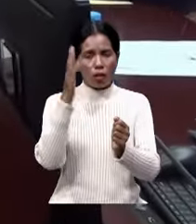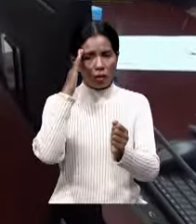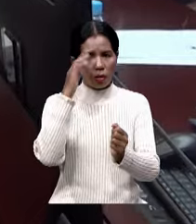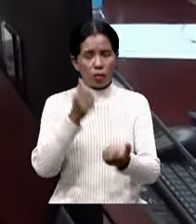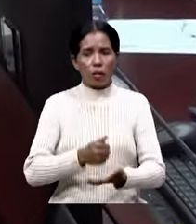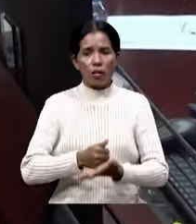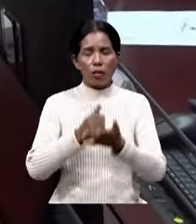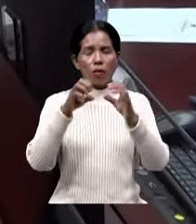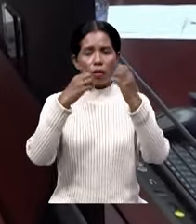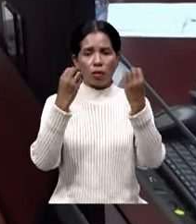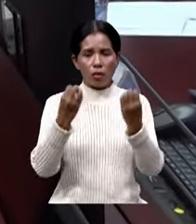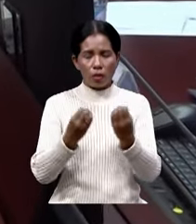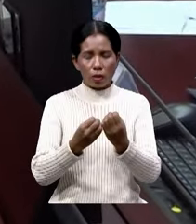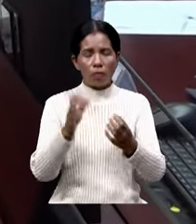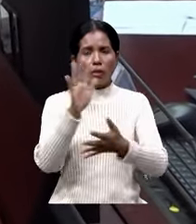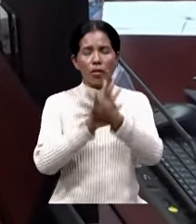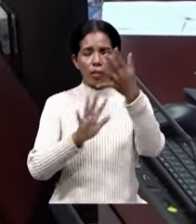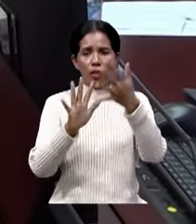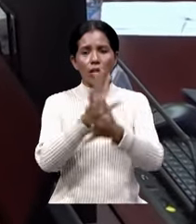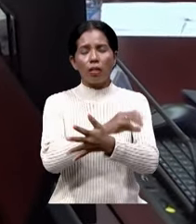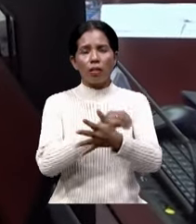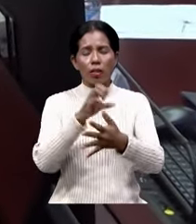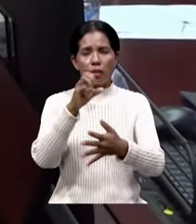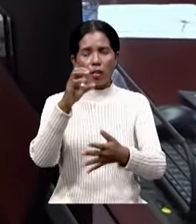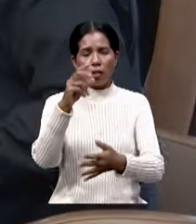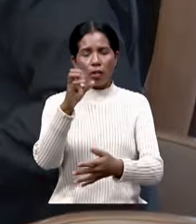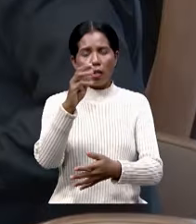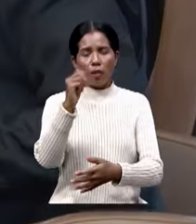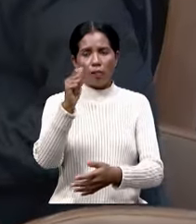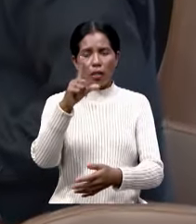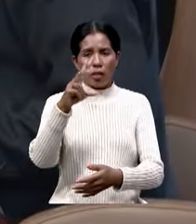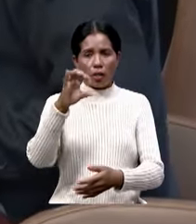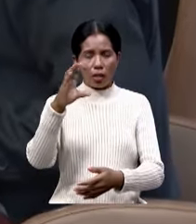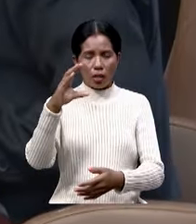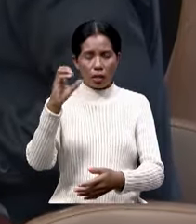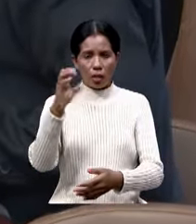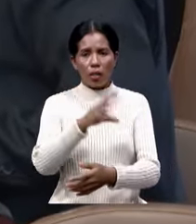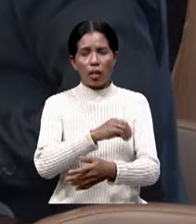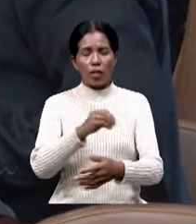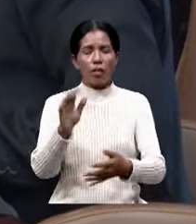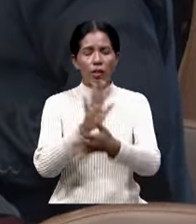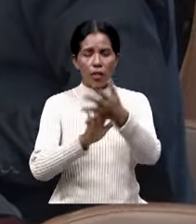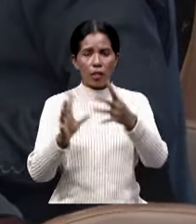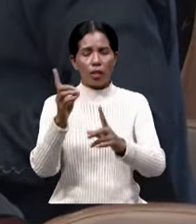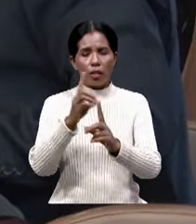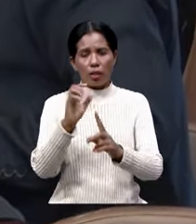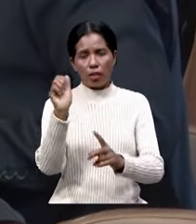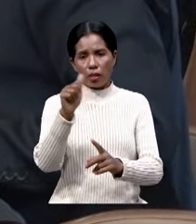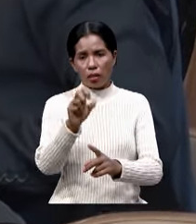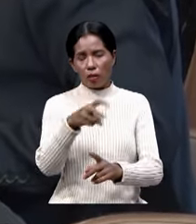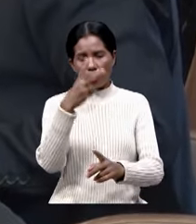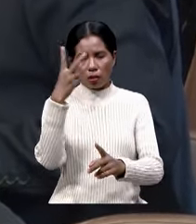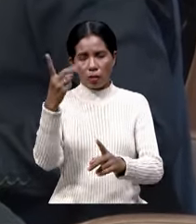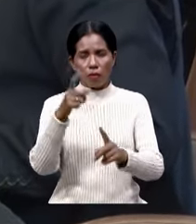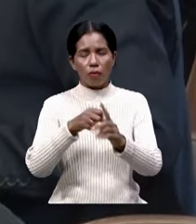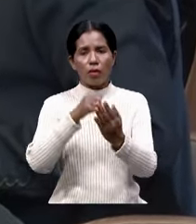apoio à organização para comemoração centenário Amilcar Cabral Nemores, nebe se comemora e alor San Lourdes sin rua,